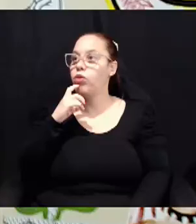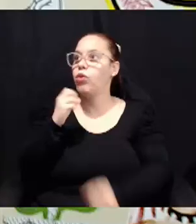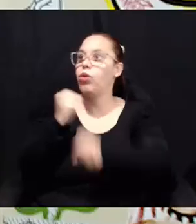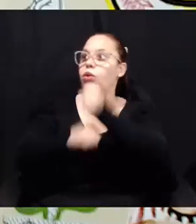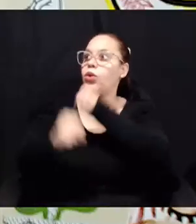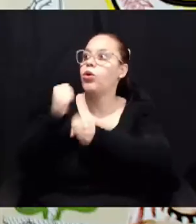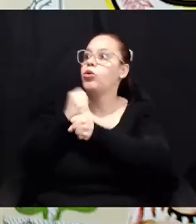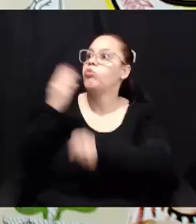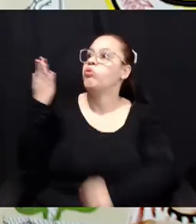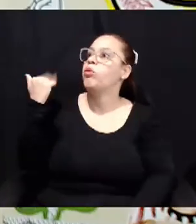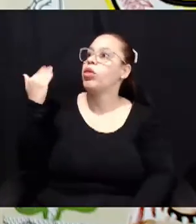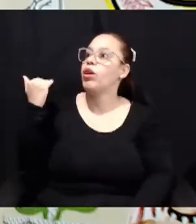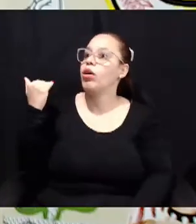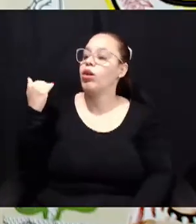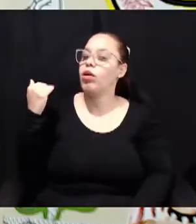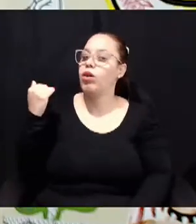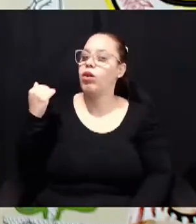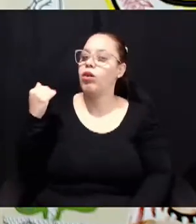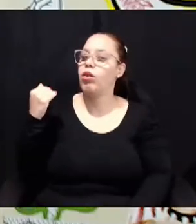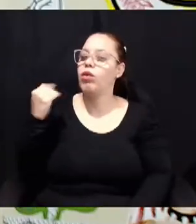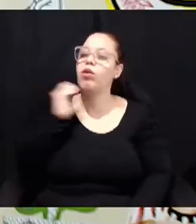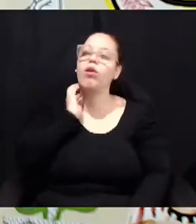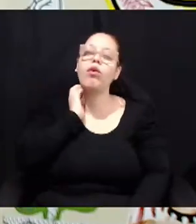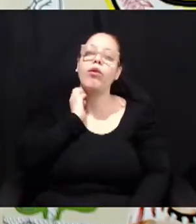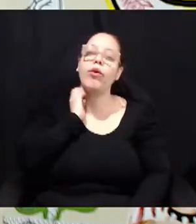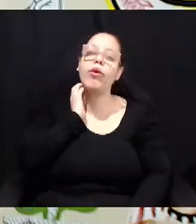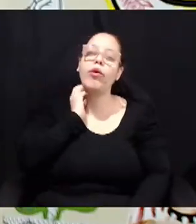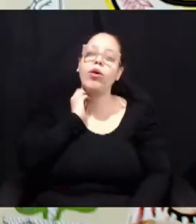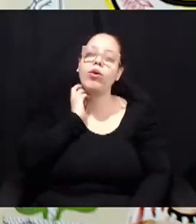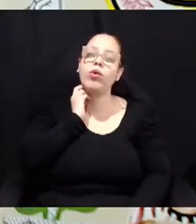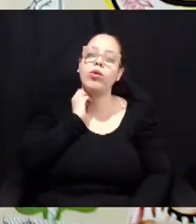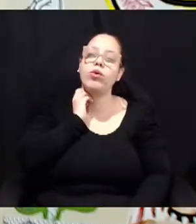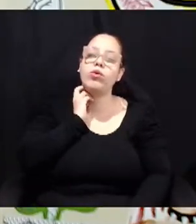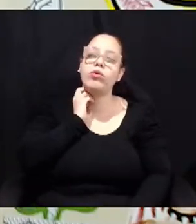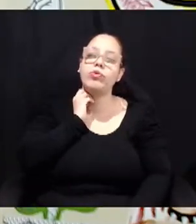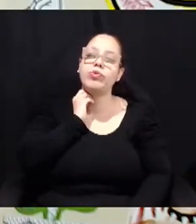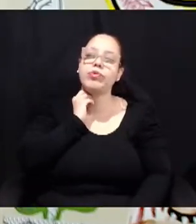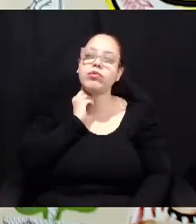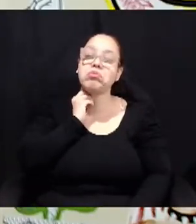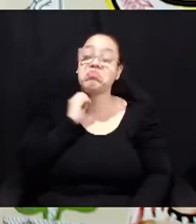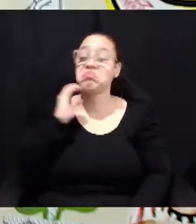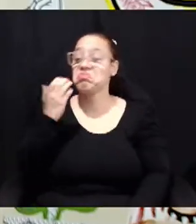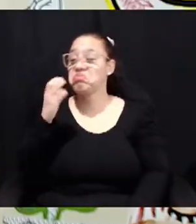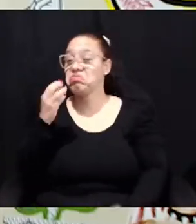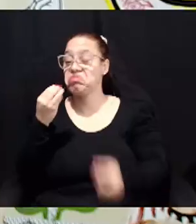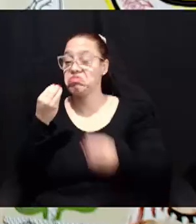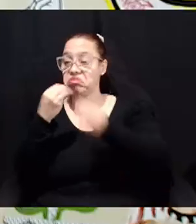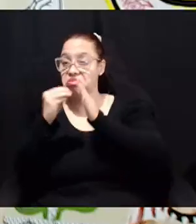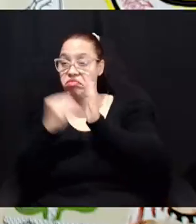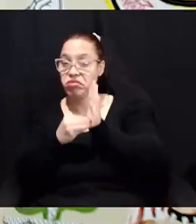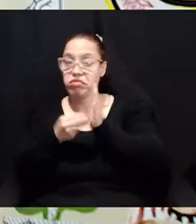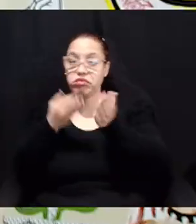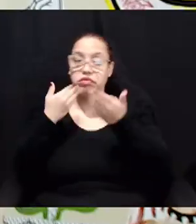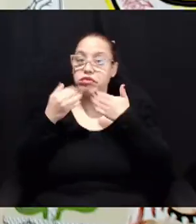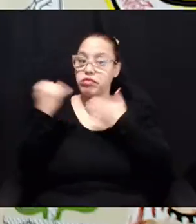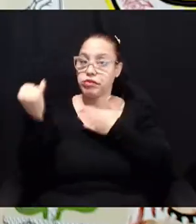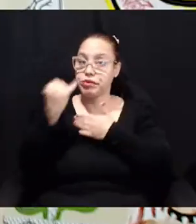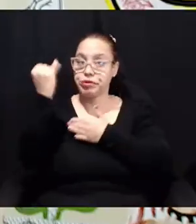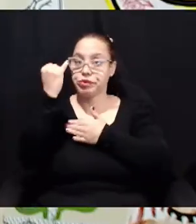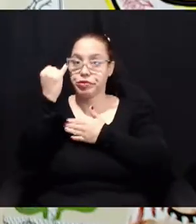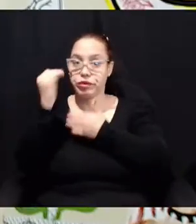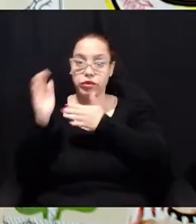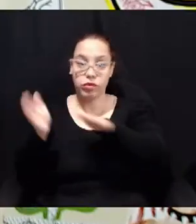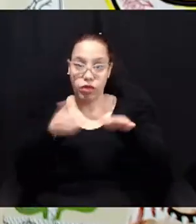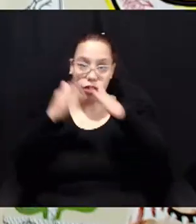foi o Mila Emílio, que a gente lançou junto com o Blablalogia, que é um canal de divulgação científica, para falar da importância do processo científico para